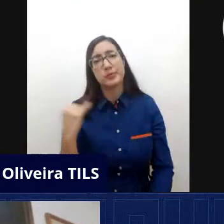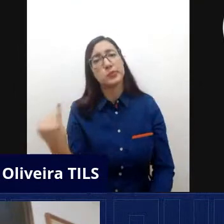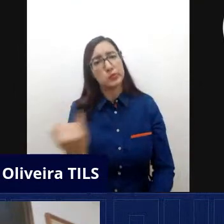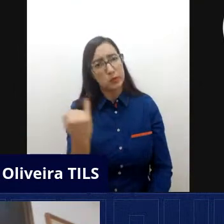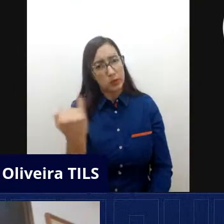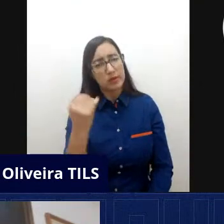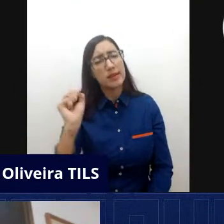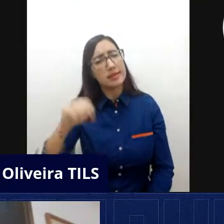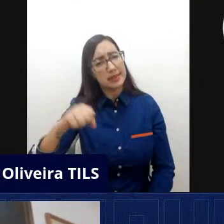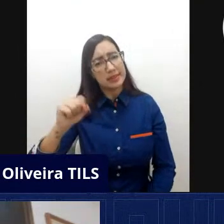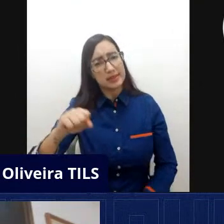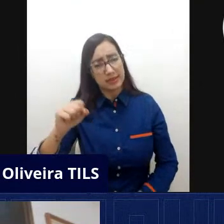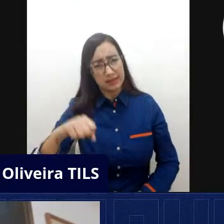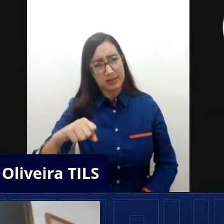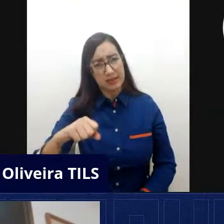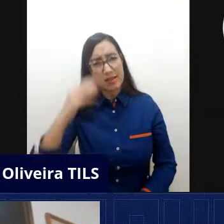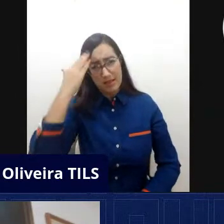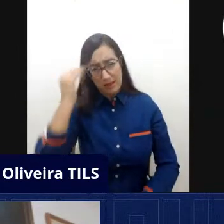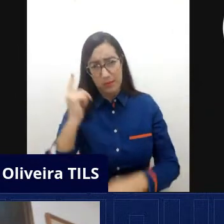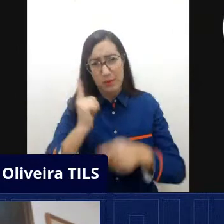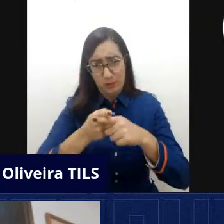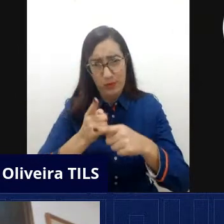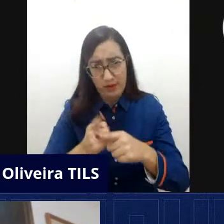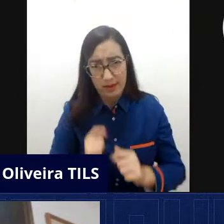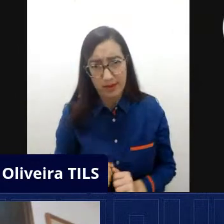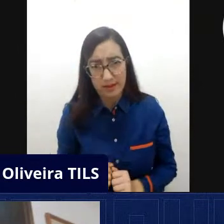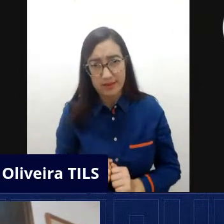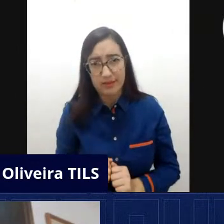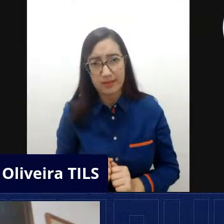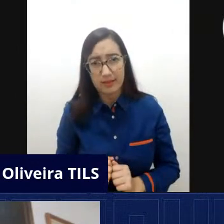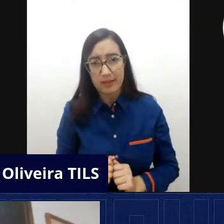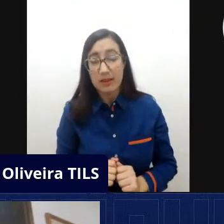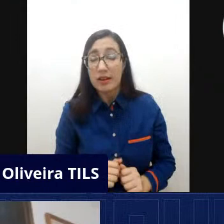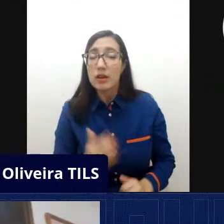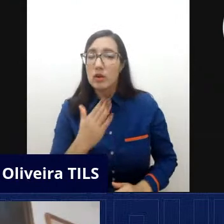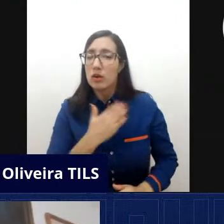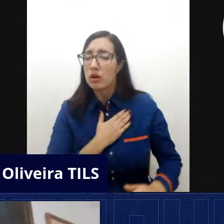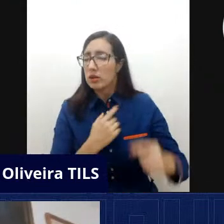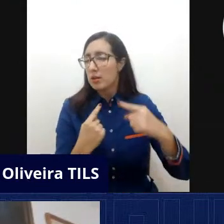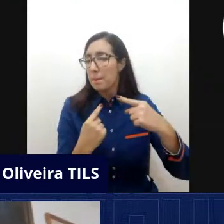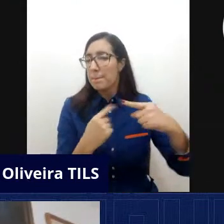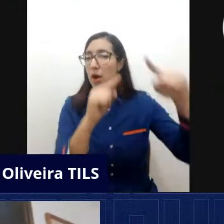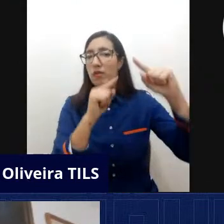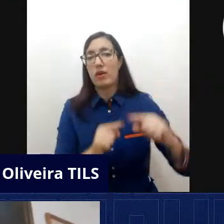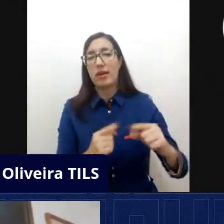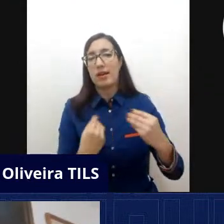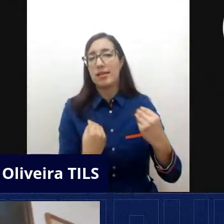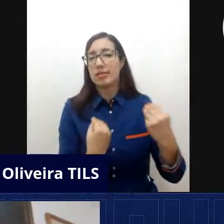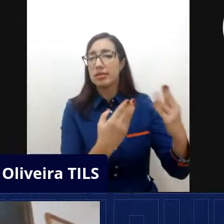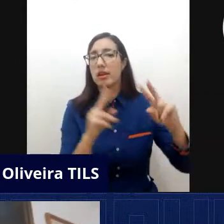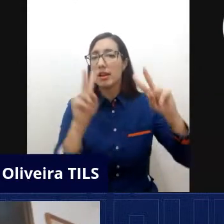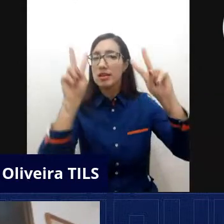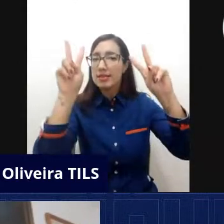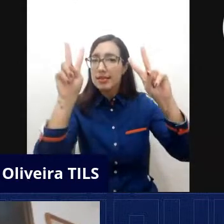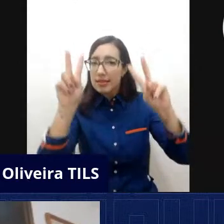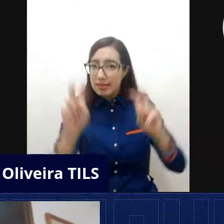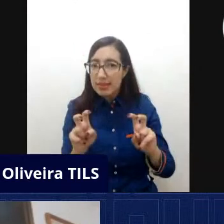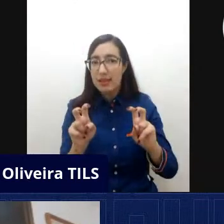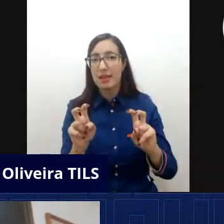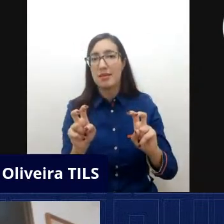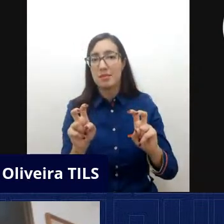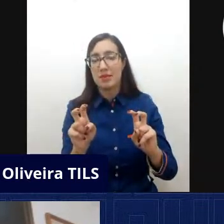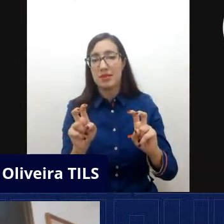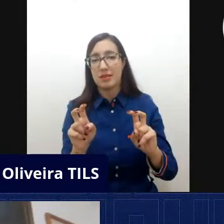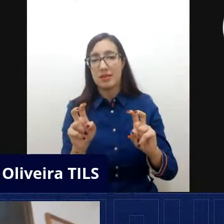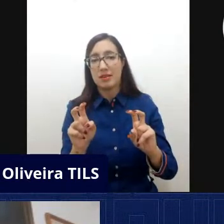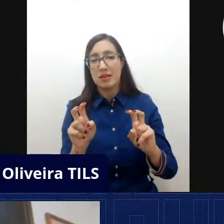e a gente vem provocando isso dentro da rural, né? Que a gente diz, ah, ótimo, a gente sabe que os estudantes têm problemas, né? Mas não